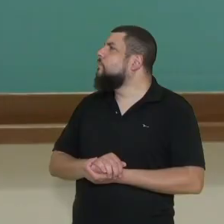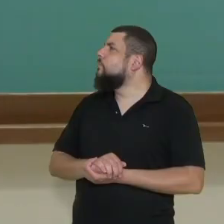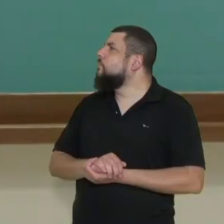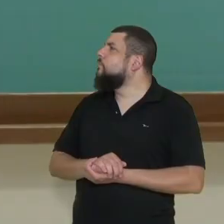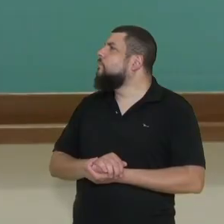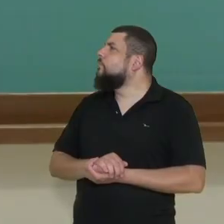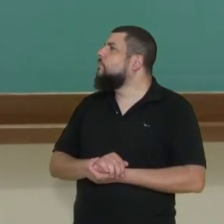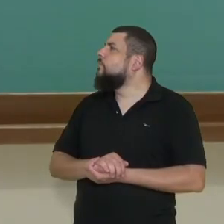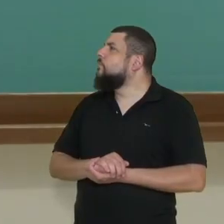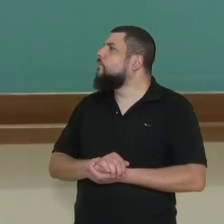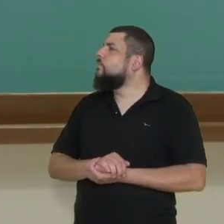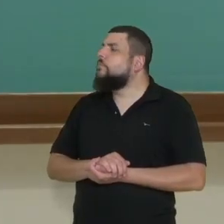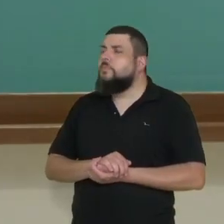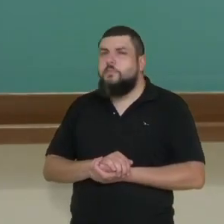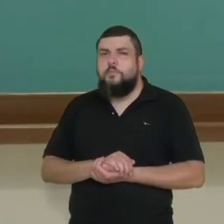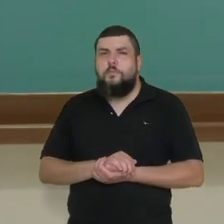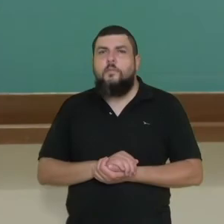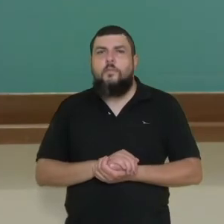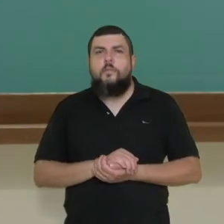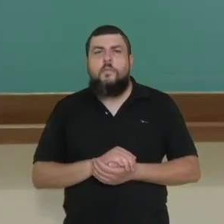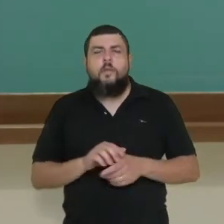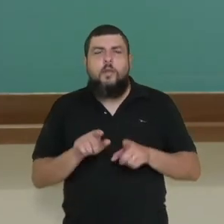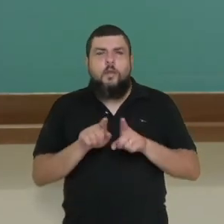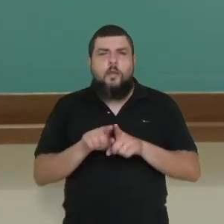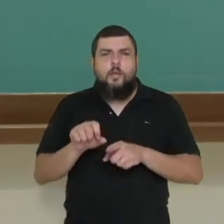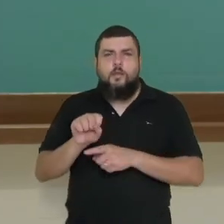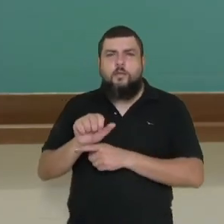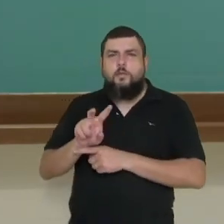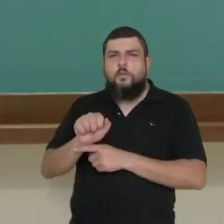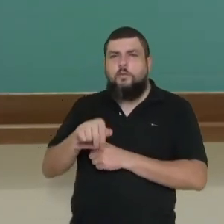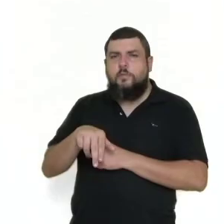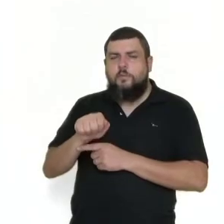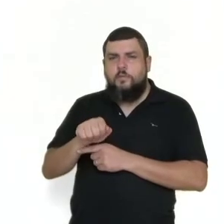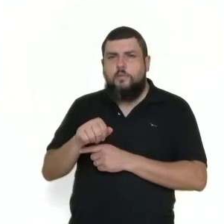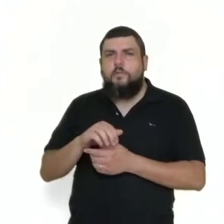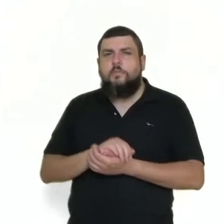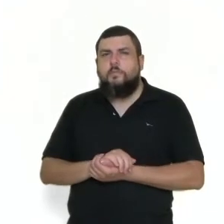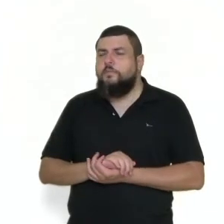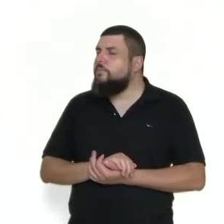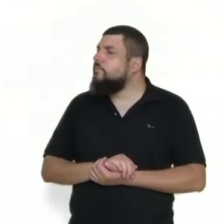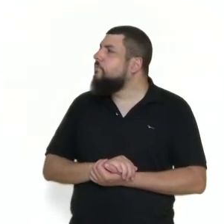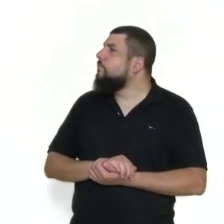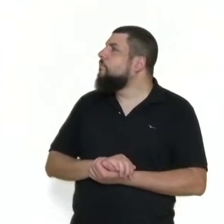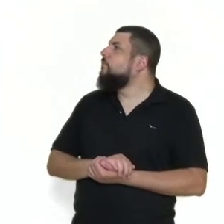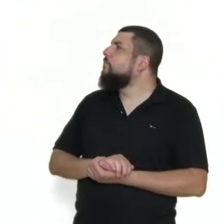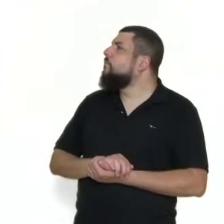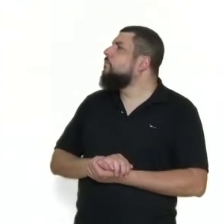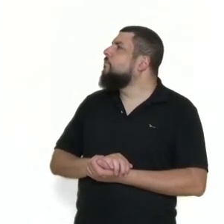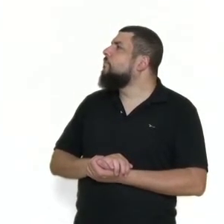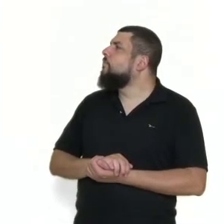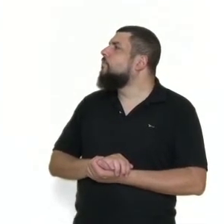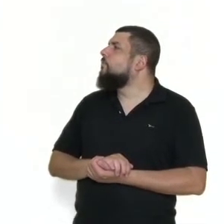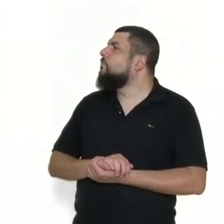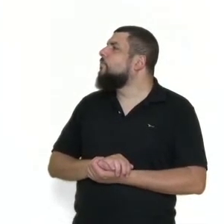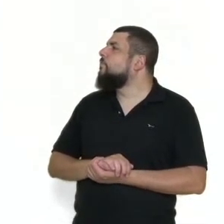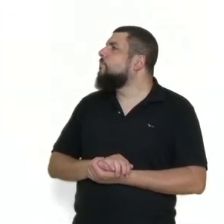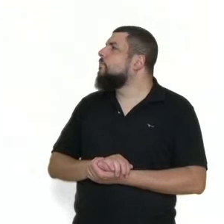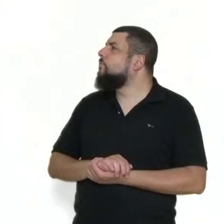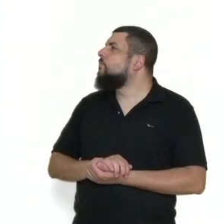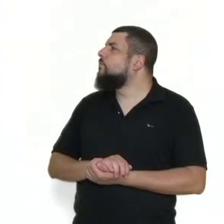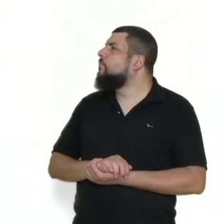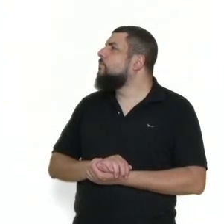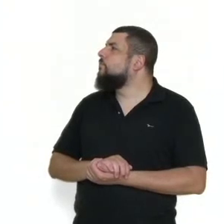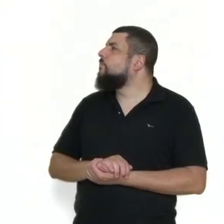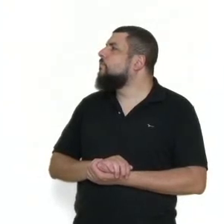também, tá? E temos ali as savanas, tá? Clima tropical, quente e úmido, longa estação